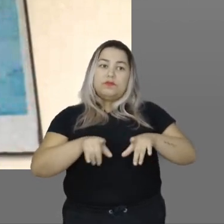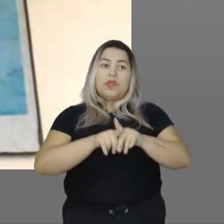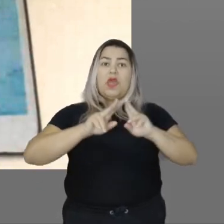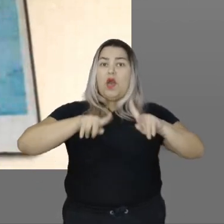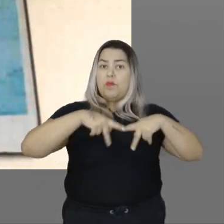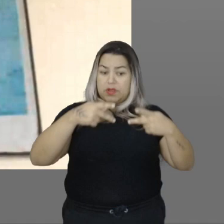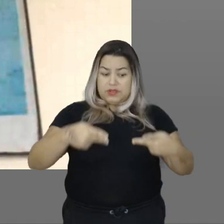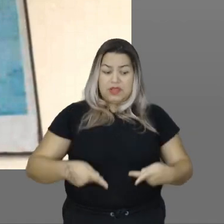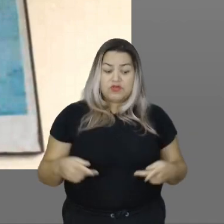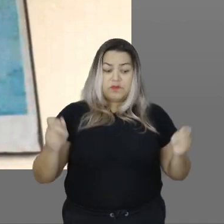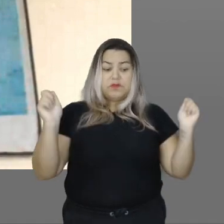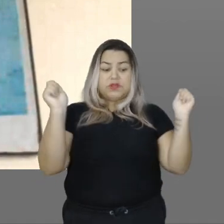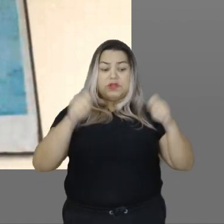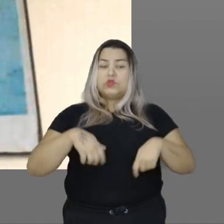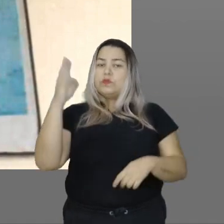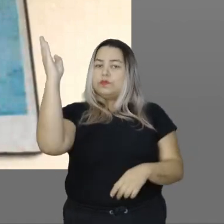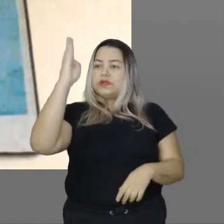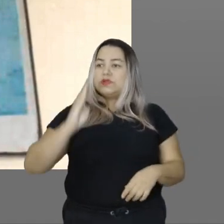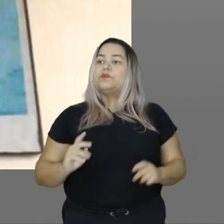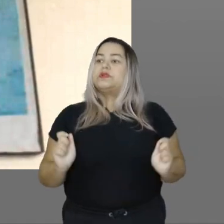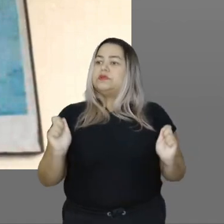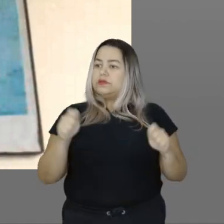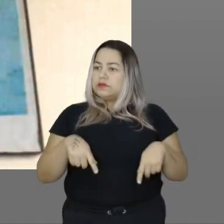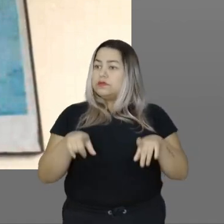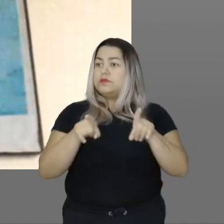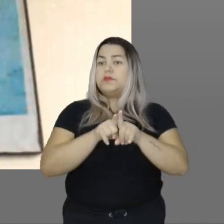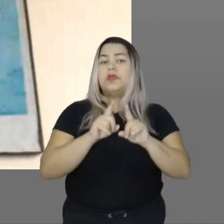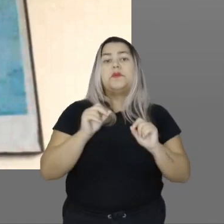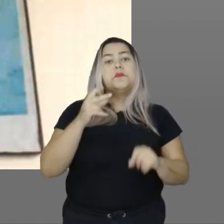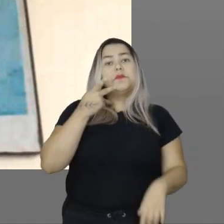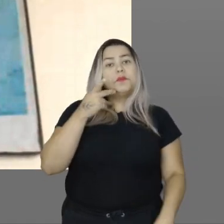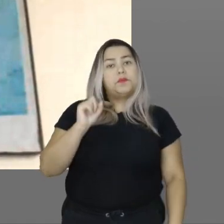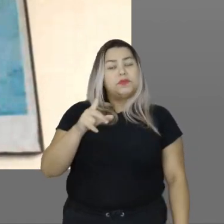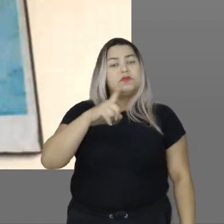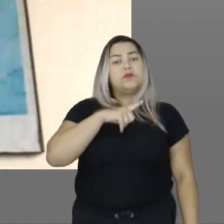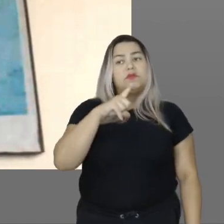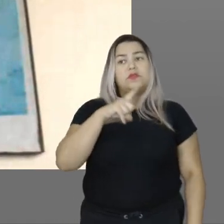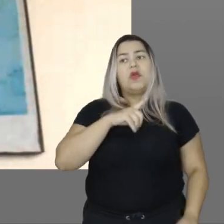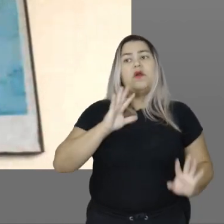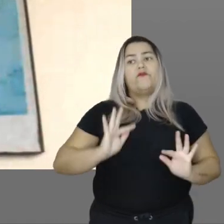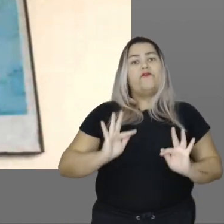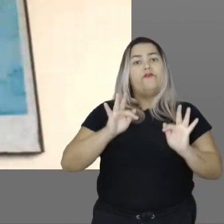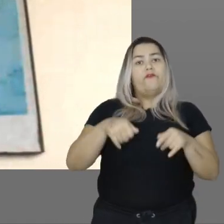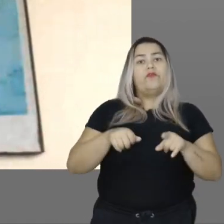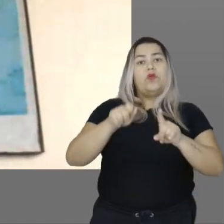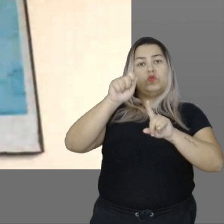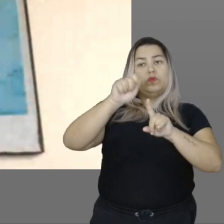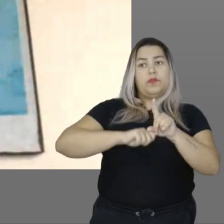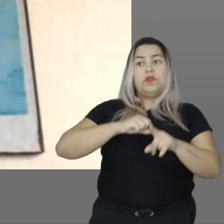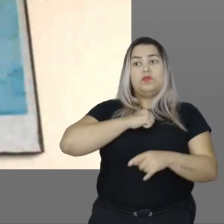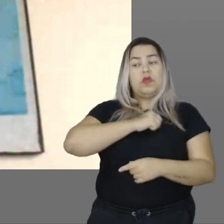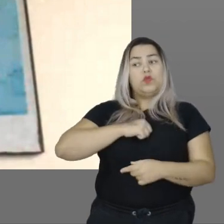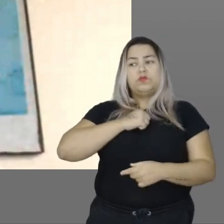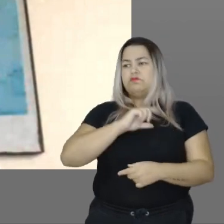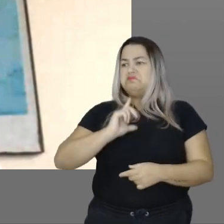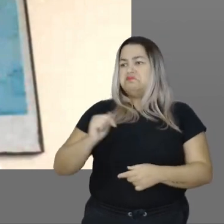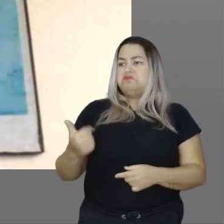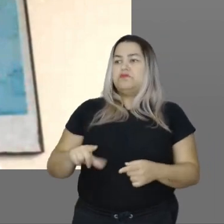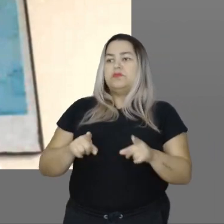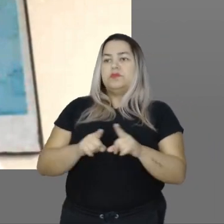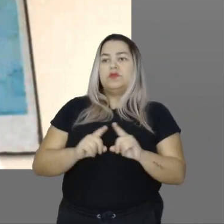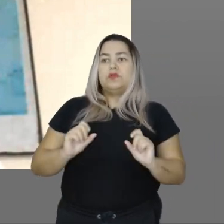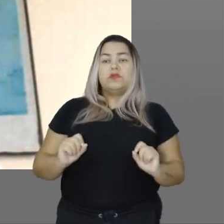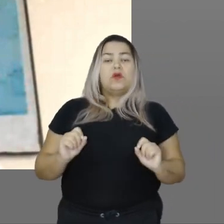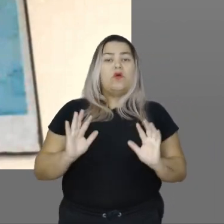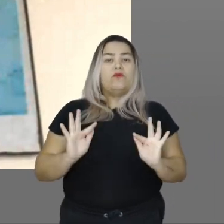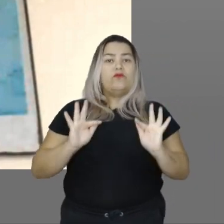humanidade precisa e o Brasil também precisa. Para que se tenha uma ideia, só até final de agosto, eu não tenho os dados atualizados até final